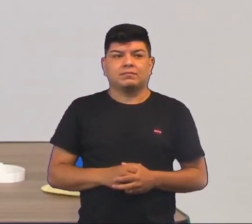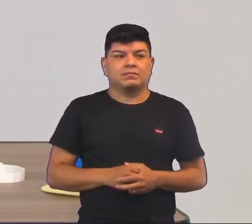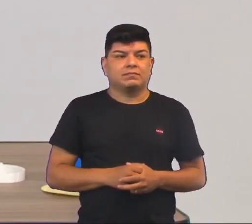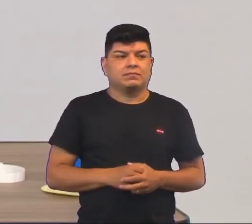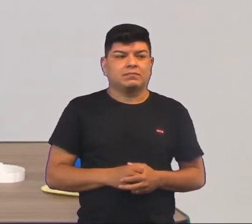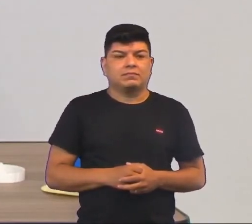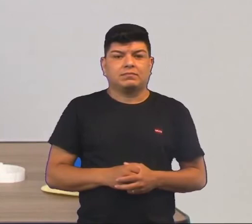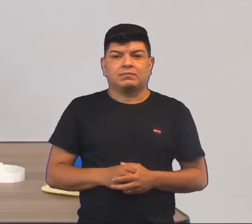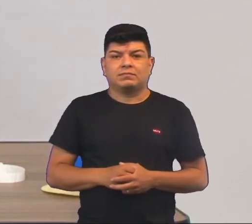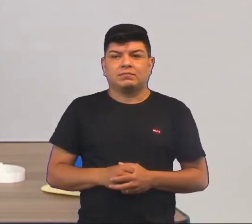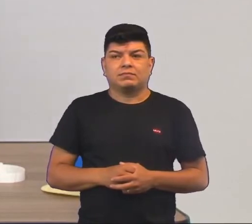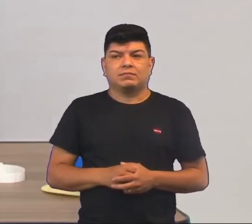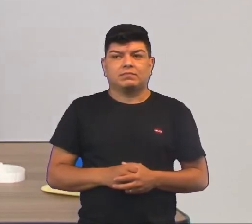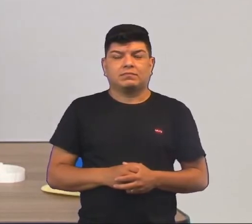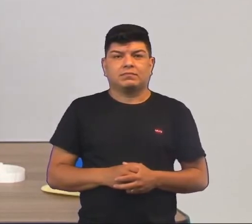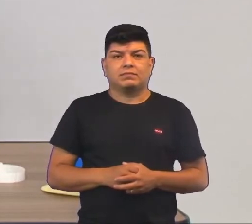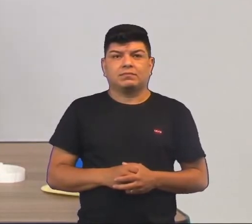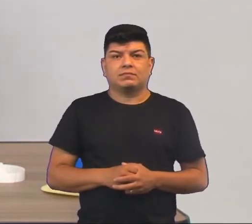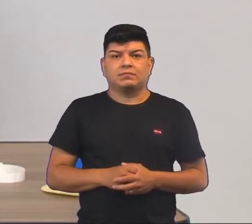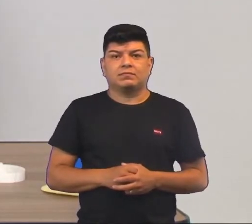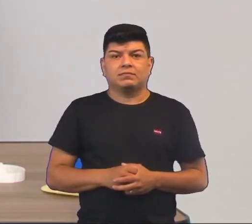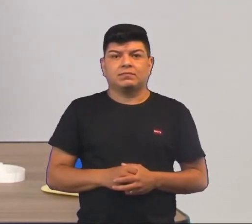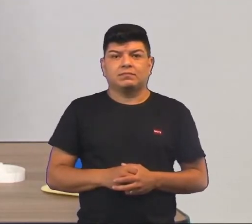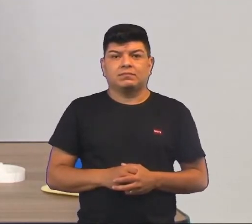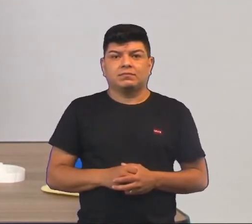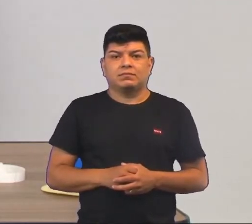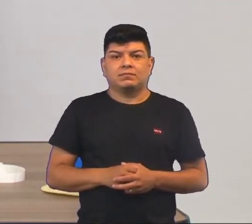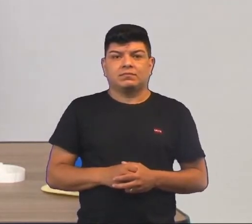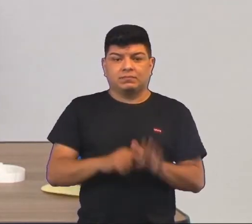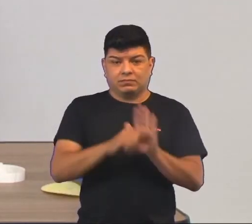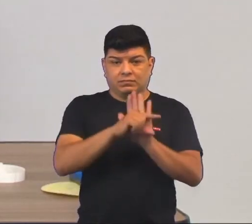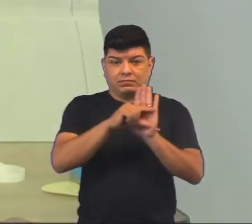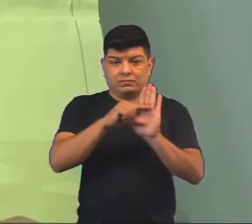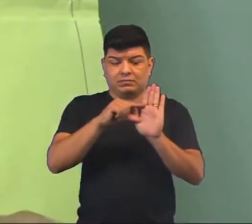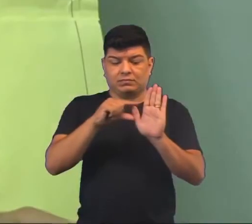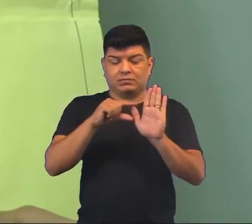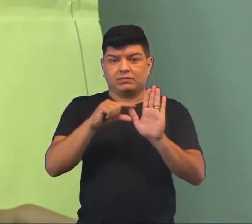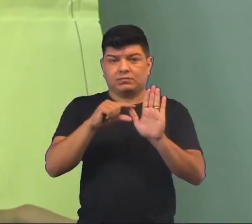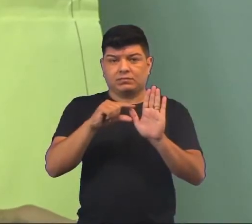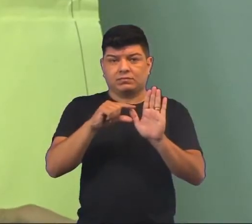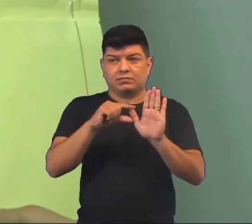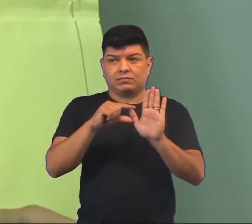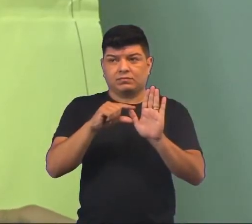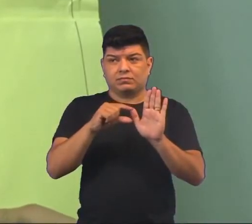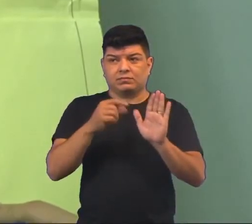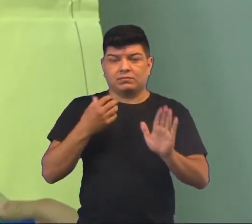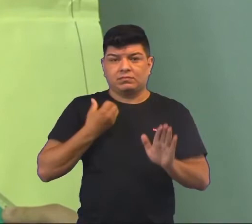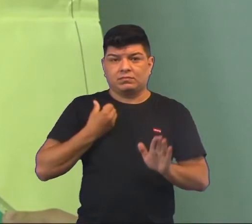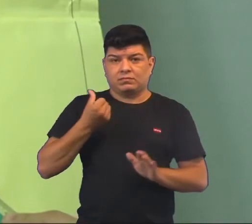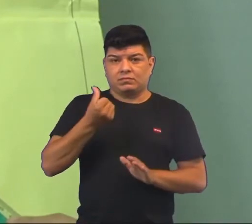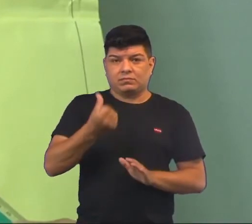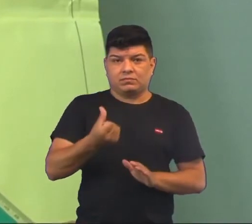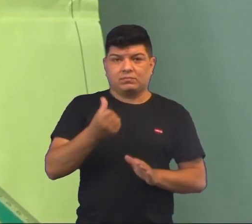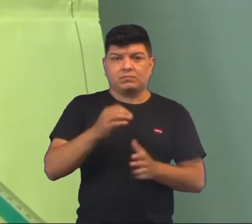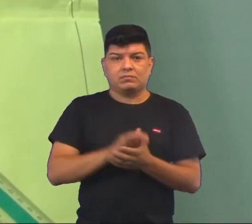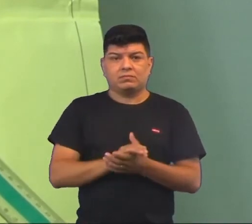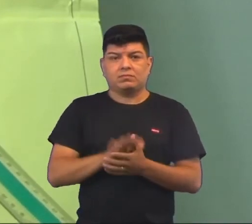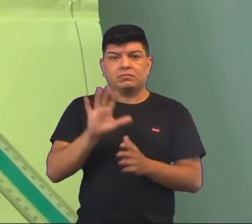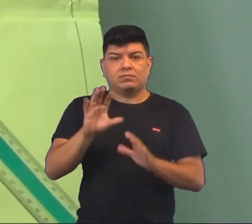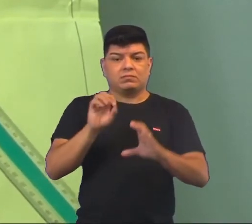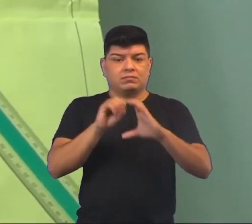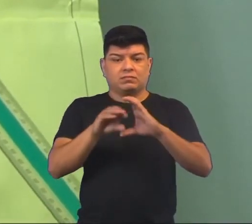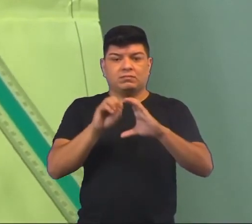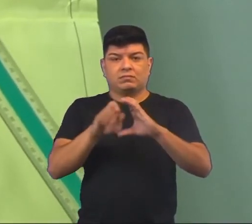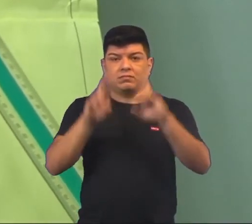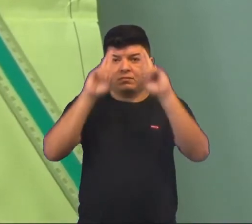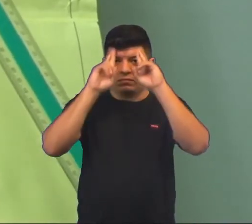No trecho, ó, Questão 6. No trecho. Só cabe à TV